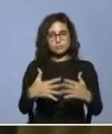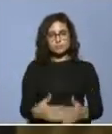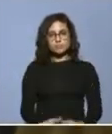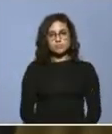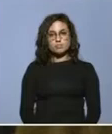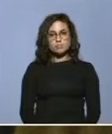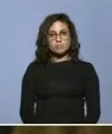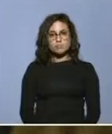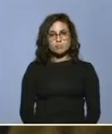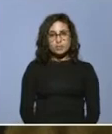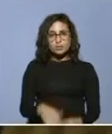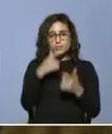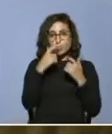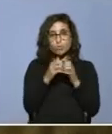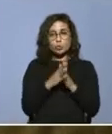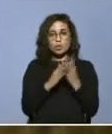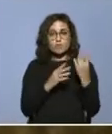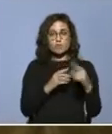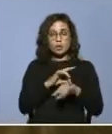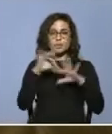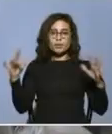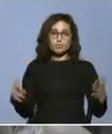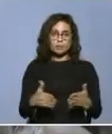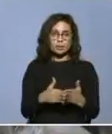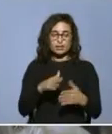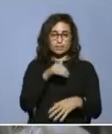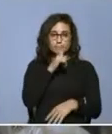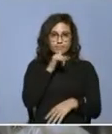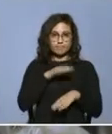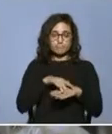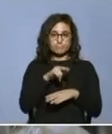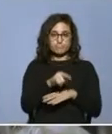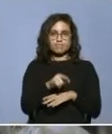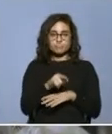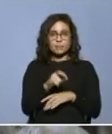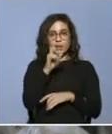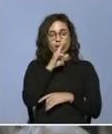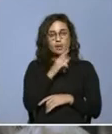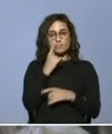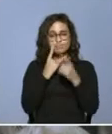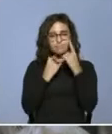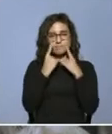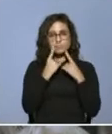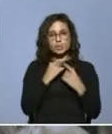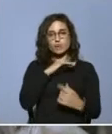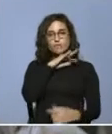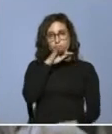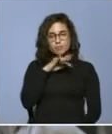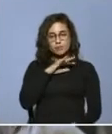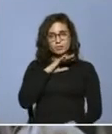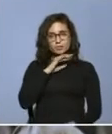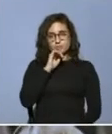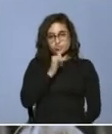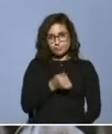Por todos aqueles que são vítimas desta pandemia, pelos que choram a perda de um familiar e pelos